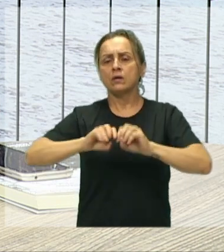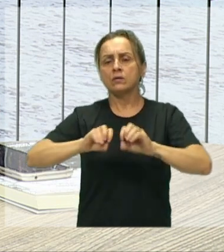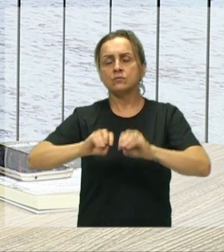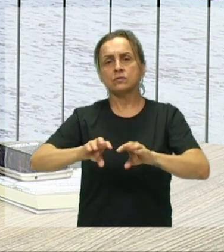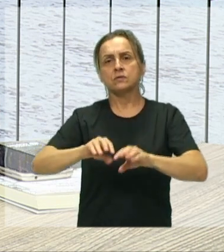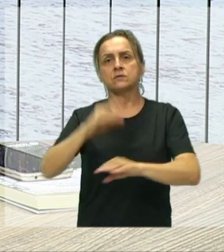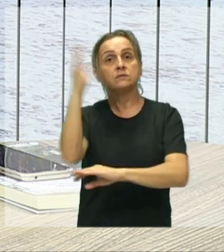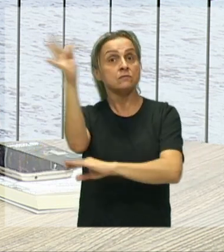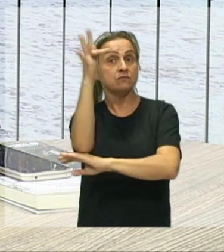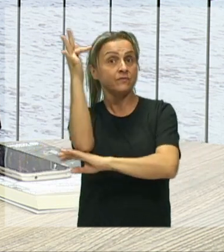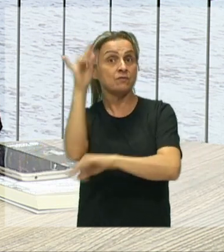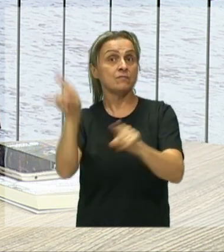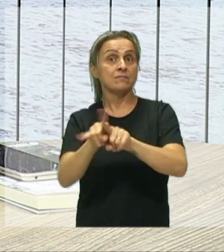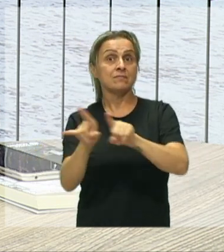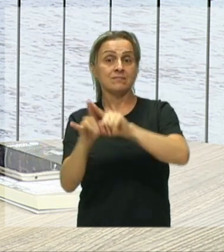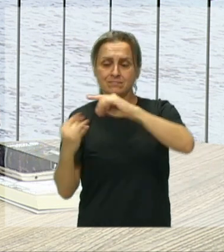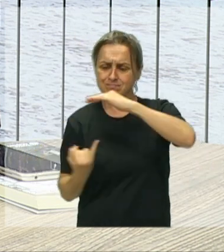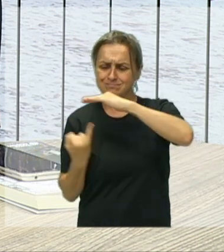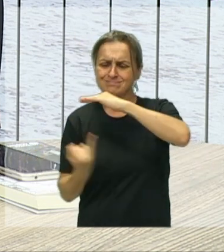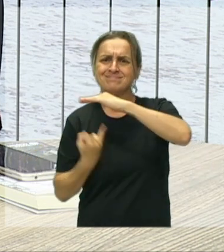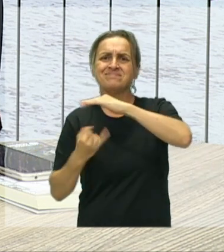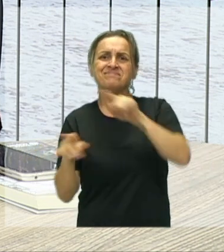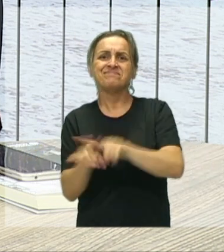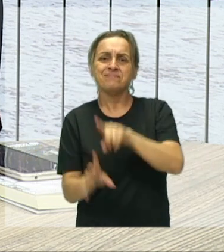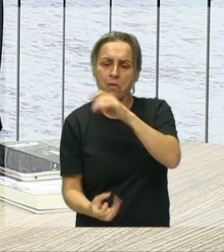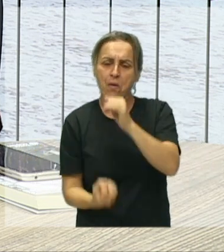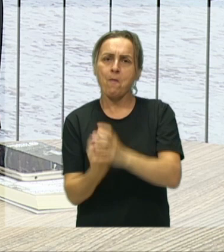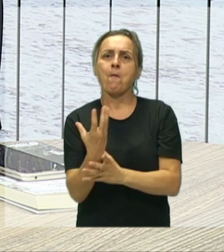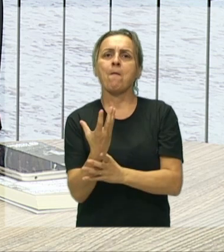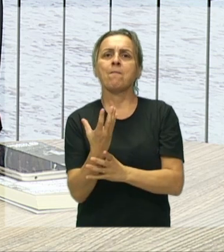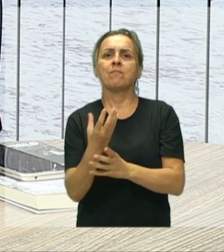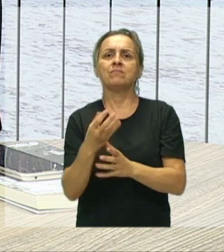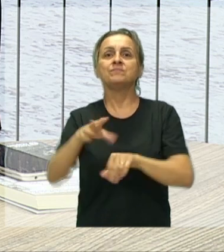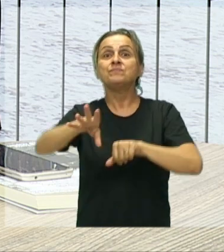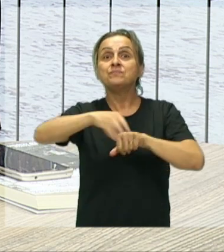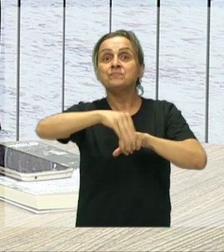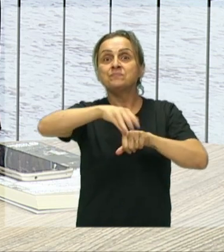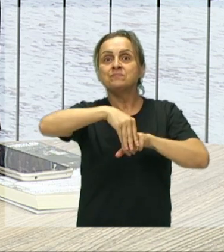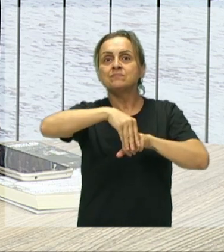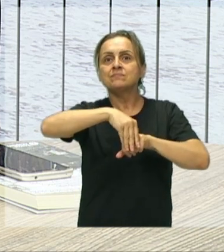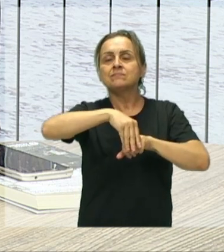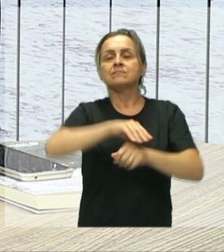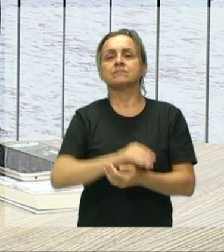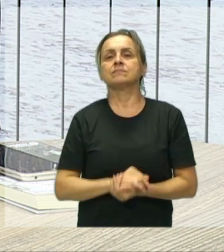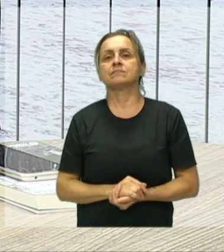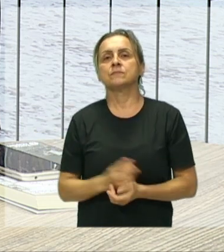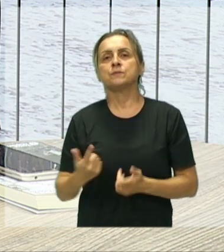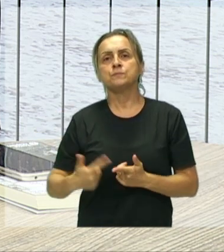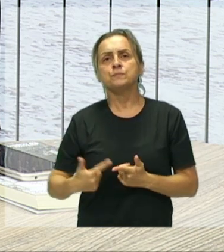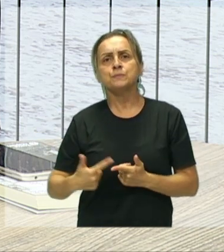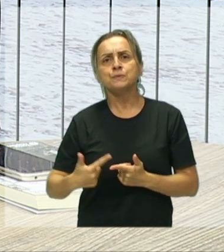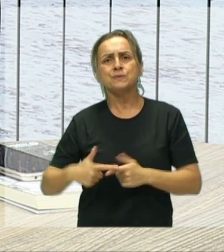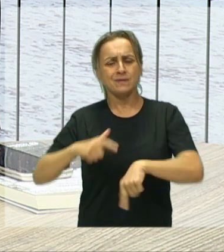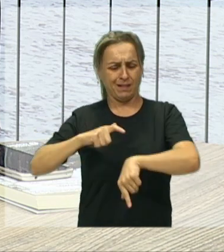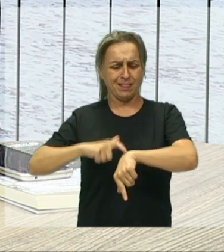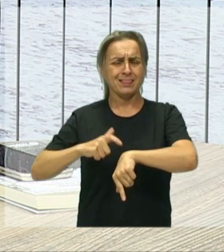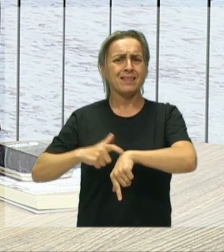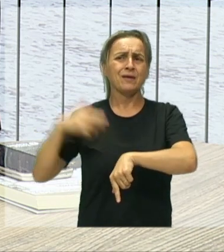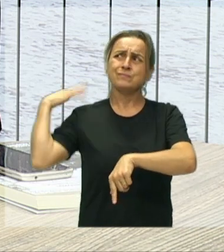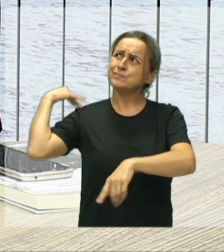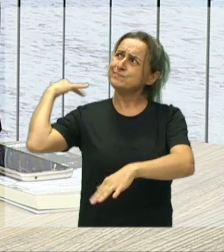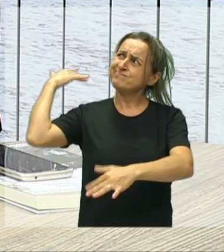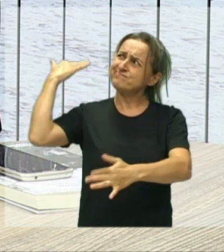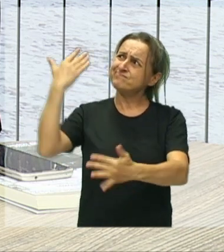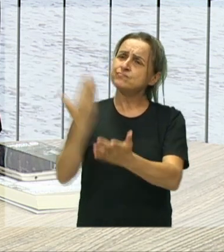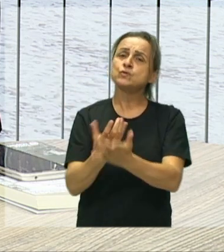informal e também a produção do conhecimento. Porque durante muito tempo, nós só conhecíamos aquilo